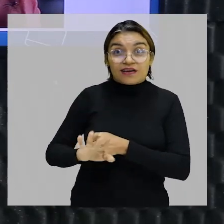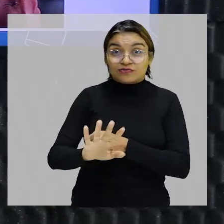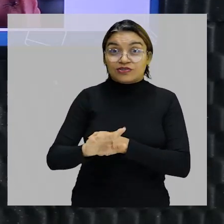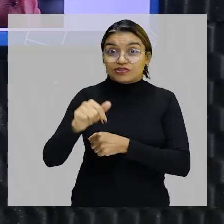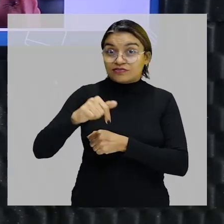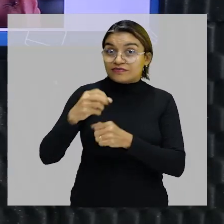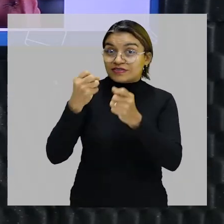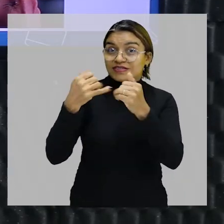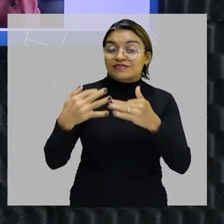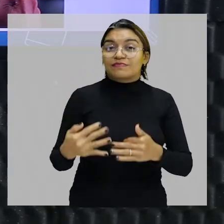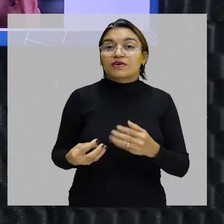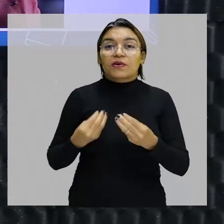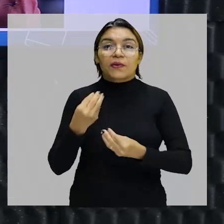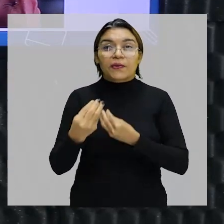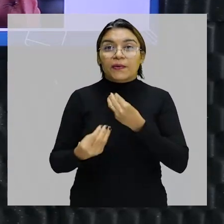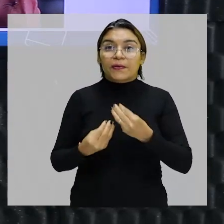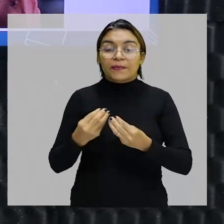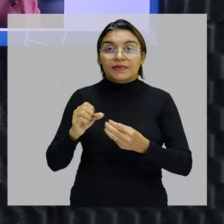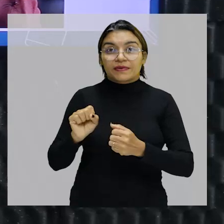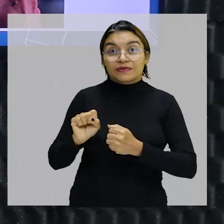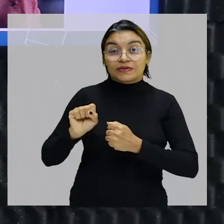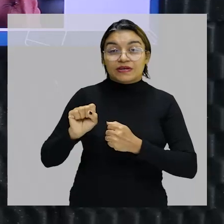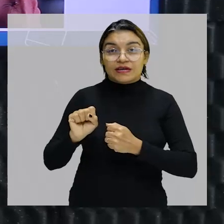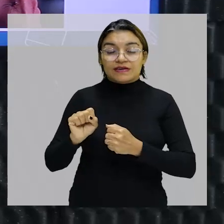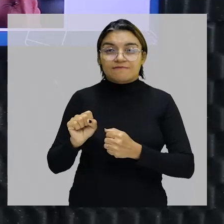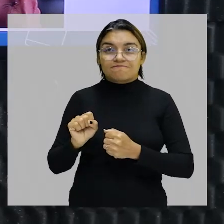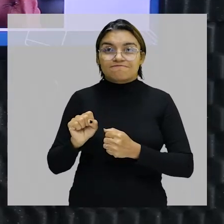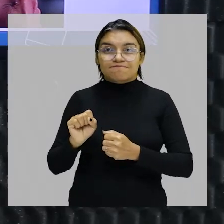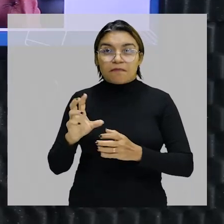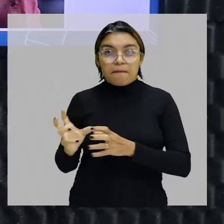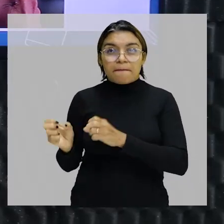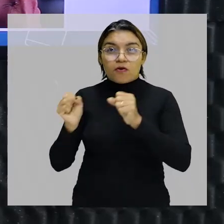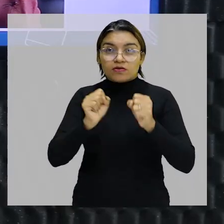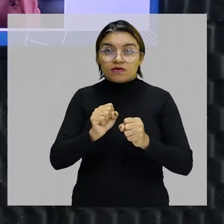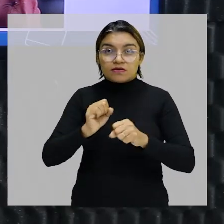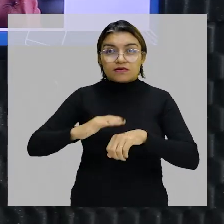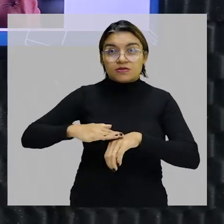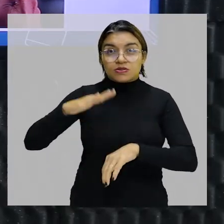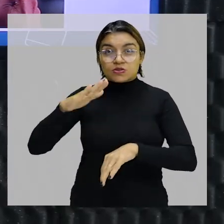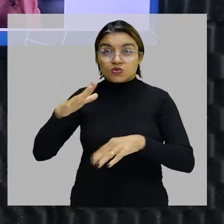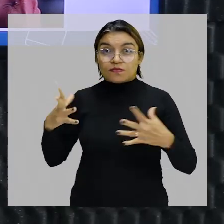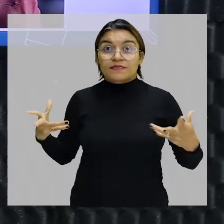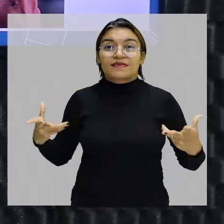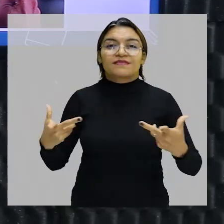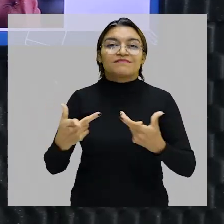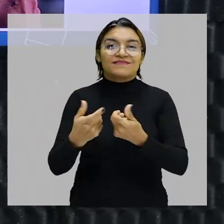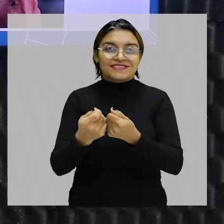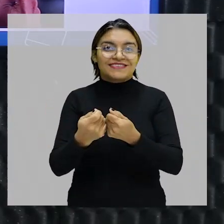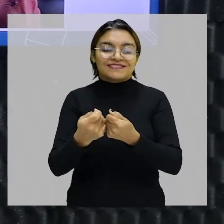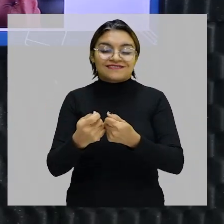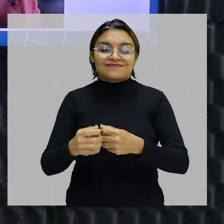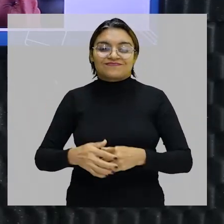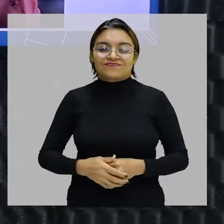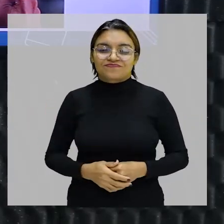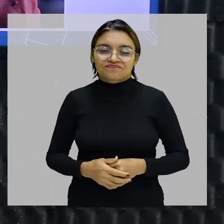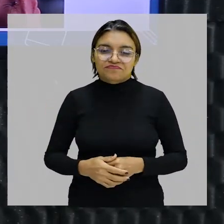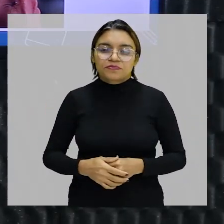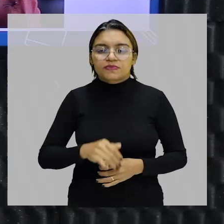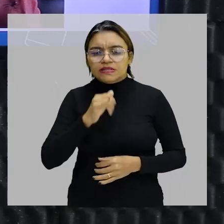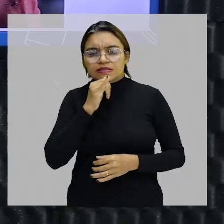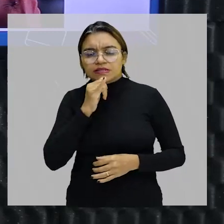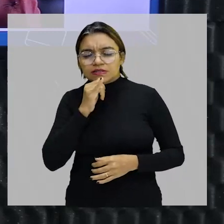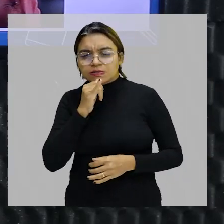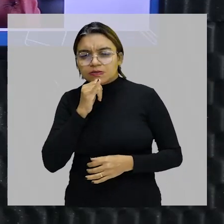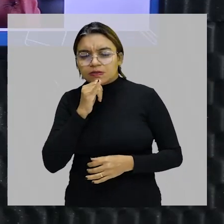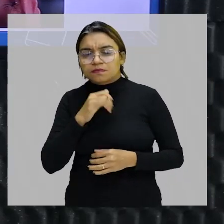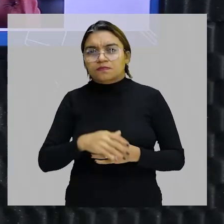explicar o surgimento de superpoderes, super habilidades, o que iria